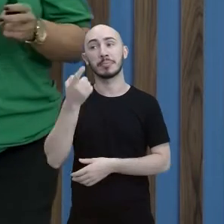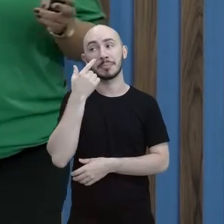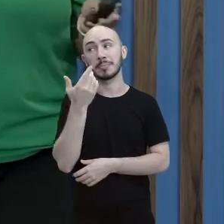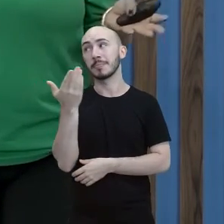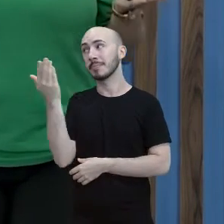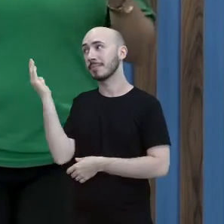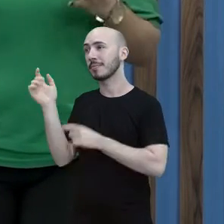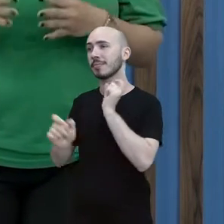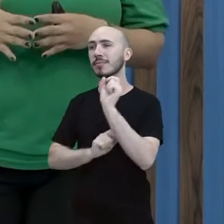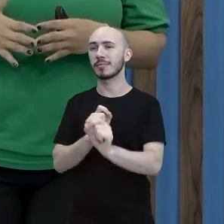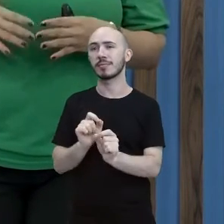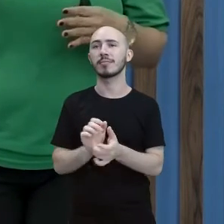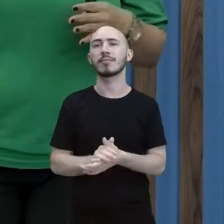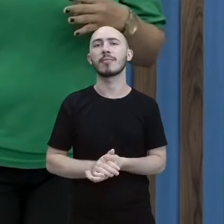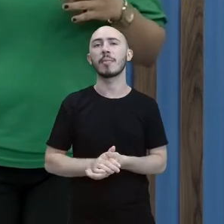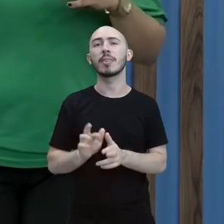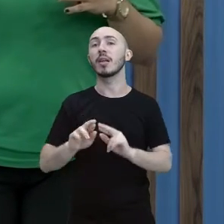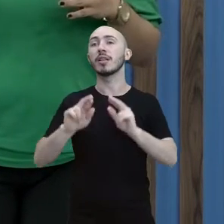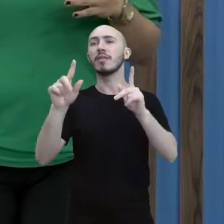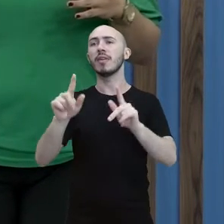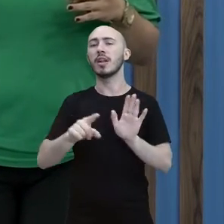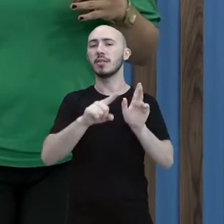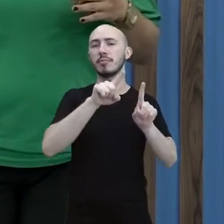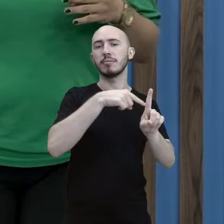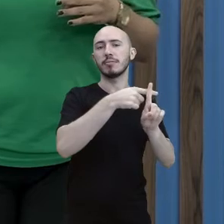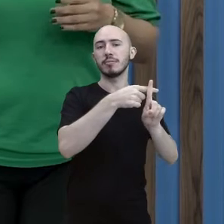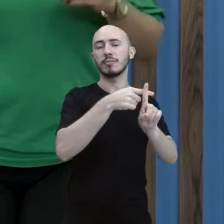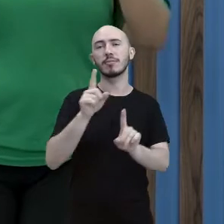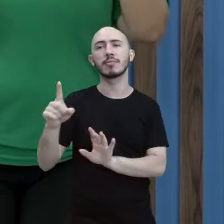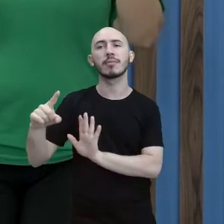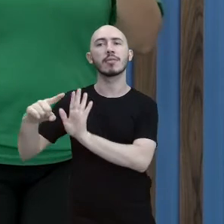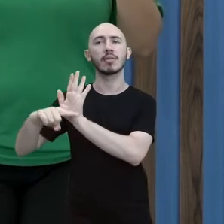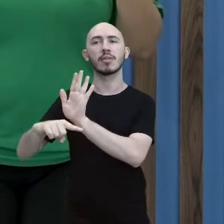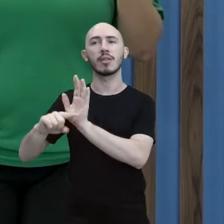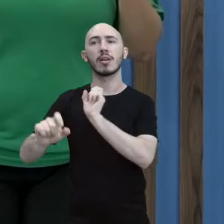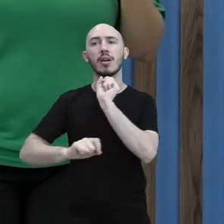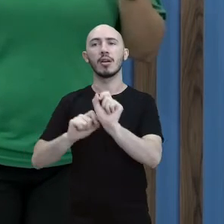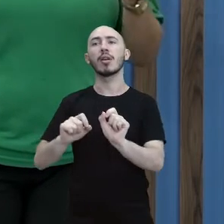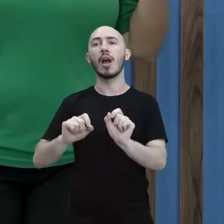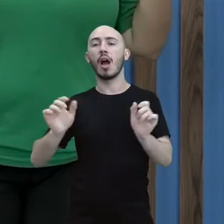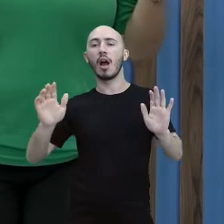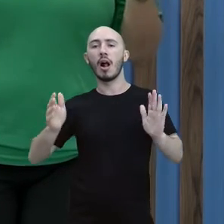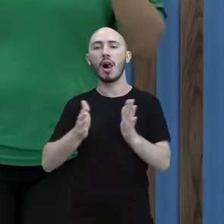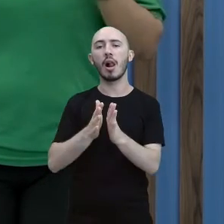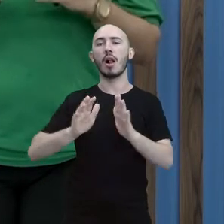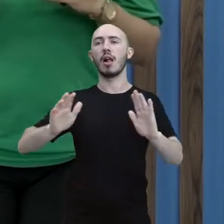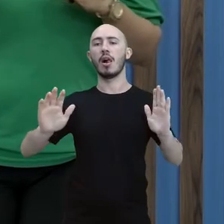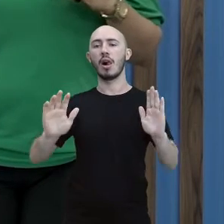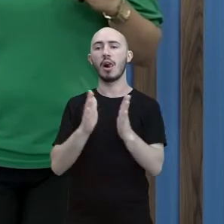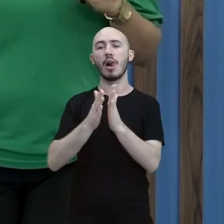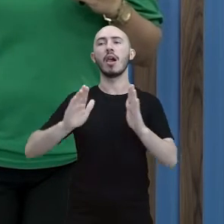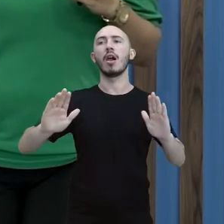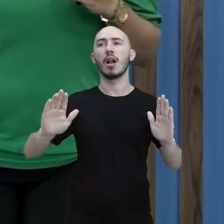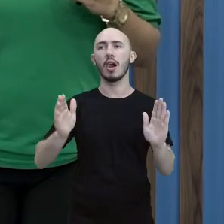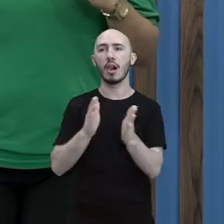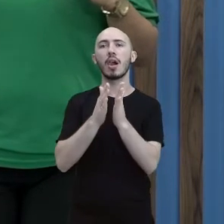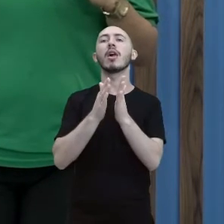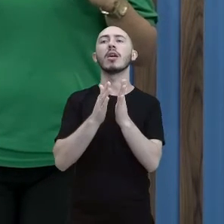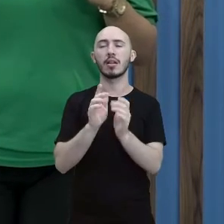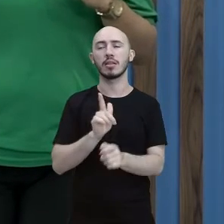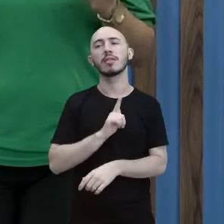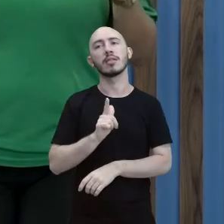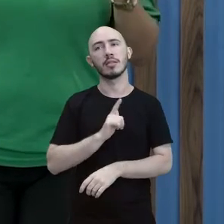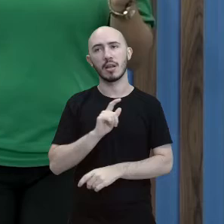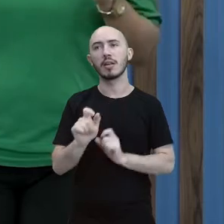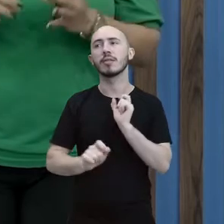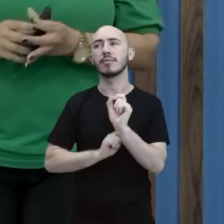aí, dos opostos se atraem, é isso aí, tá? É isso que quer dizer, que cargas opostas vão se atrair, né? Matérias que têm